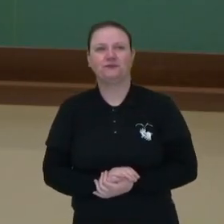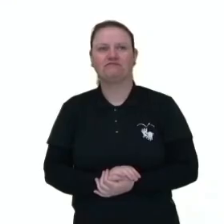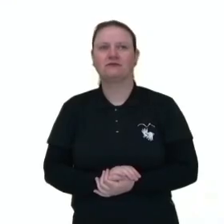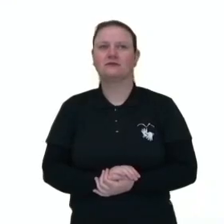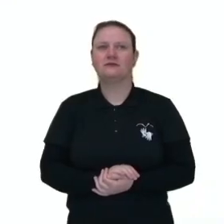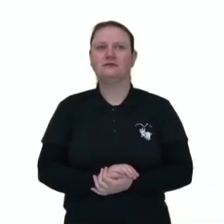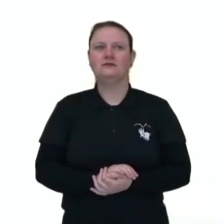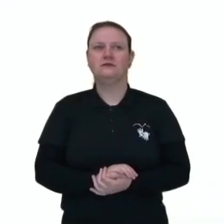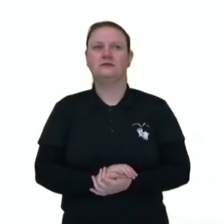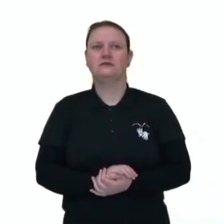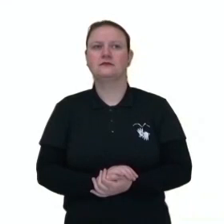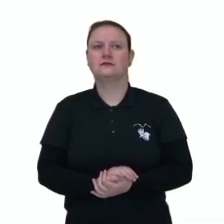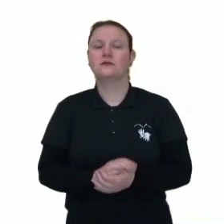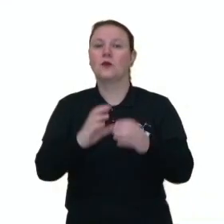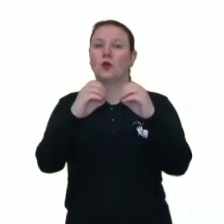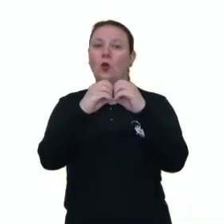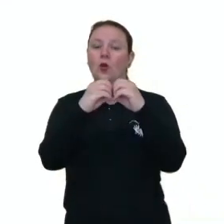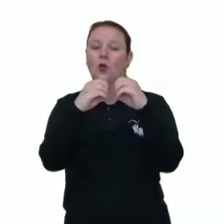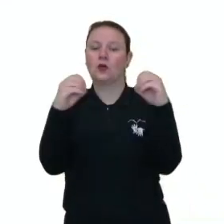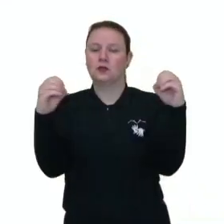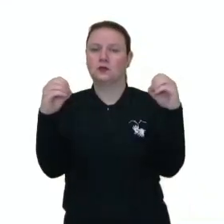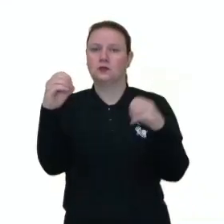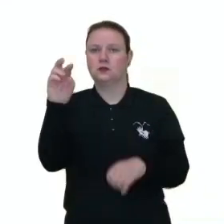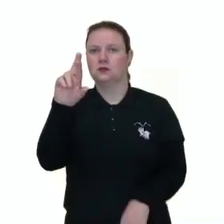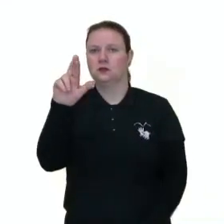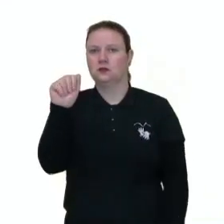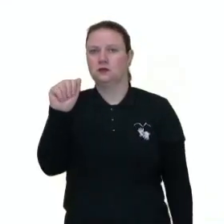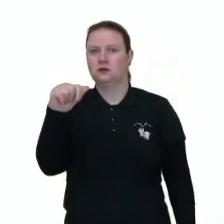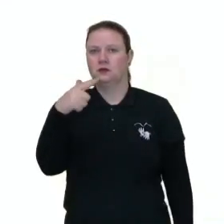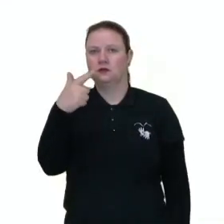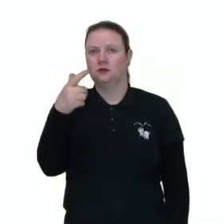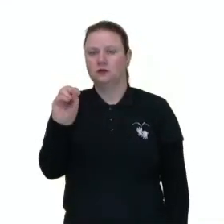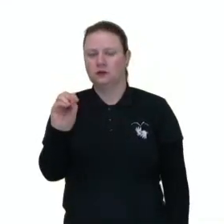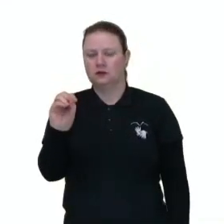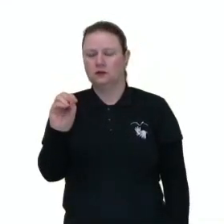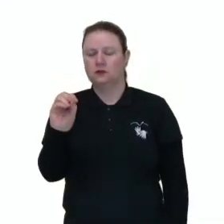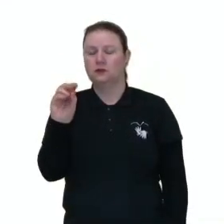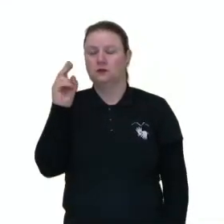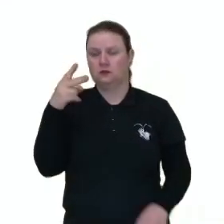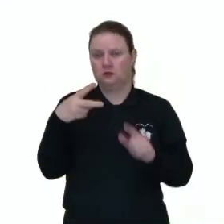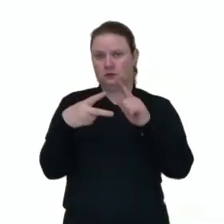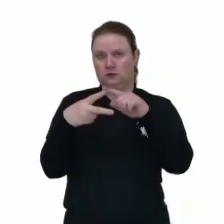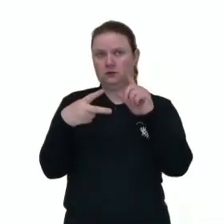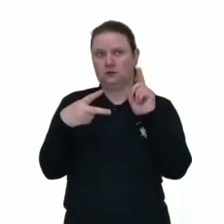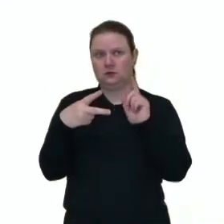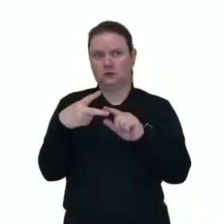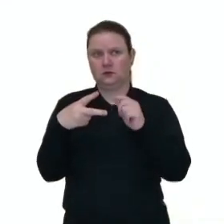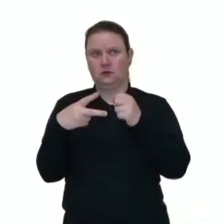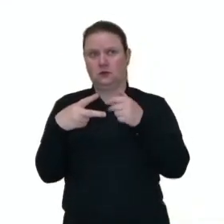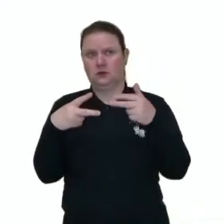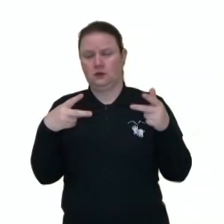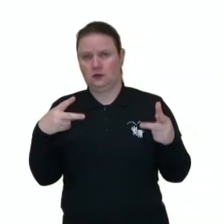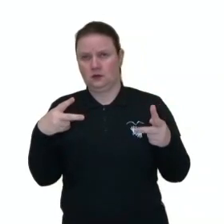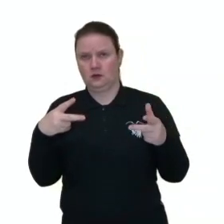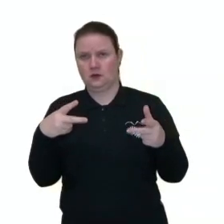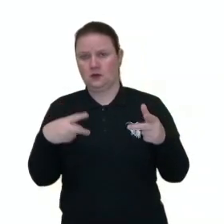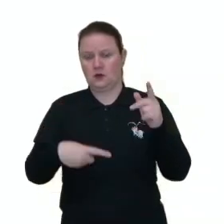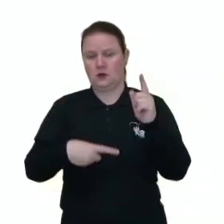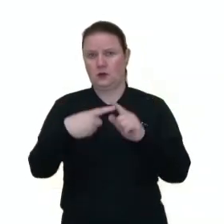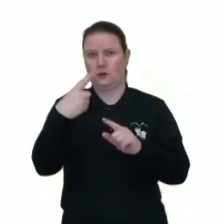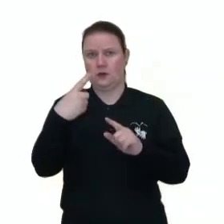Olha lá. Então, oração, né? Toda oração ela é composta basicamente por dois elementos, né? Quais são esses dois